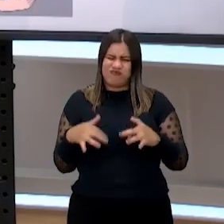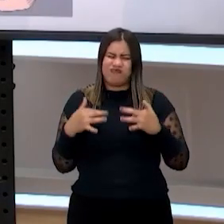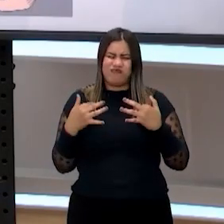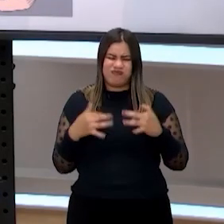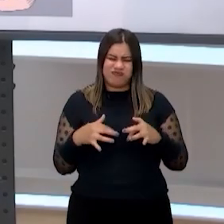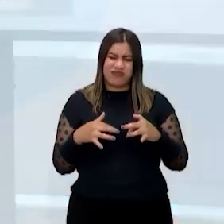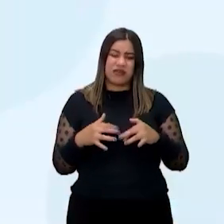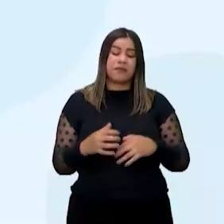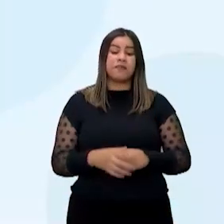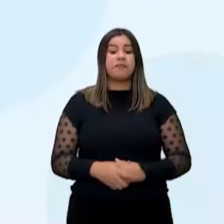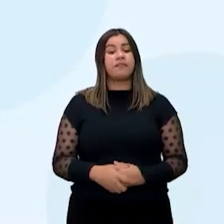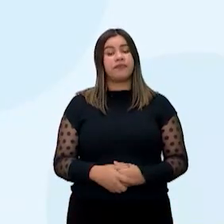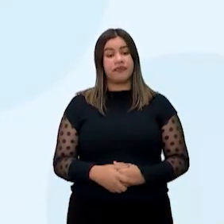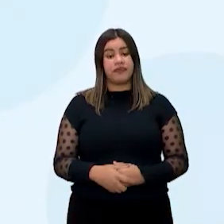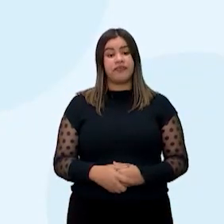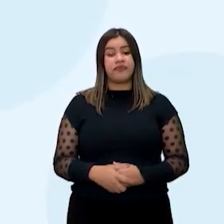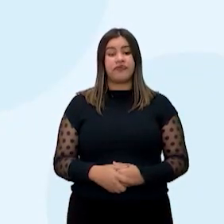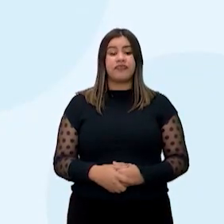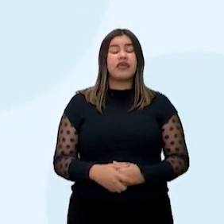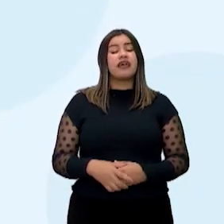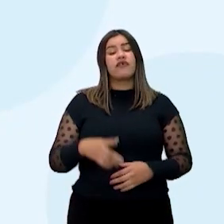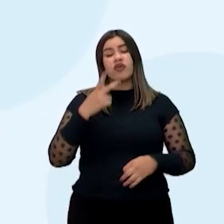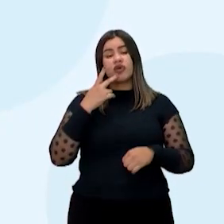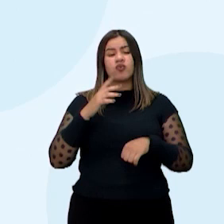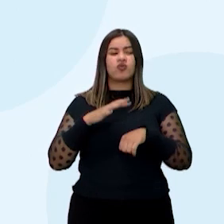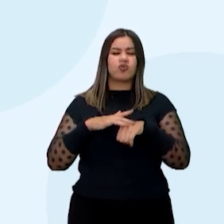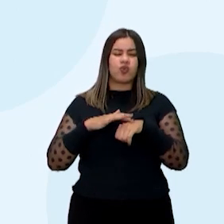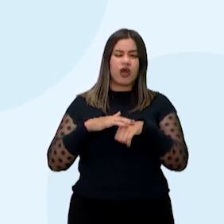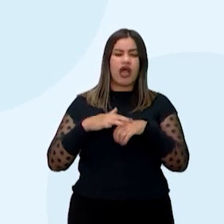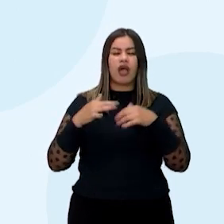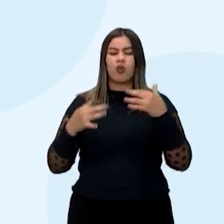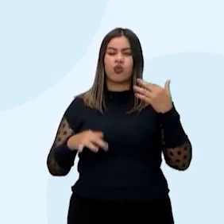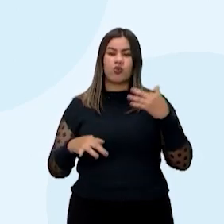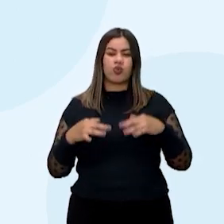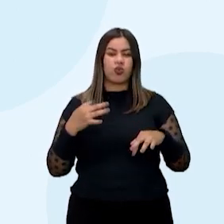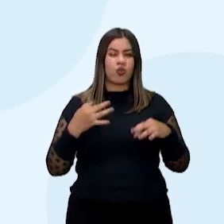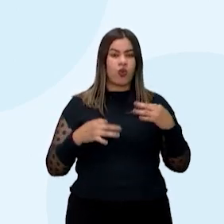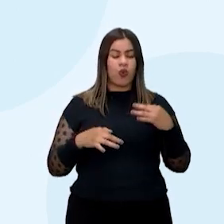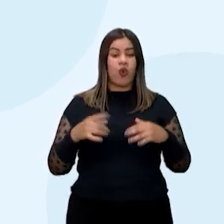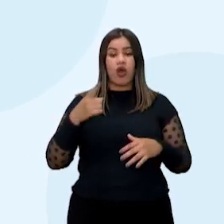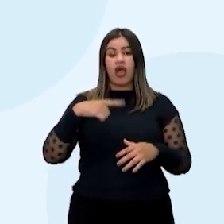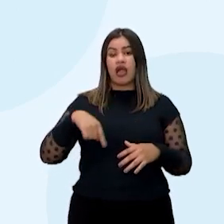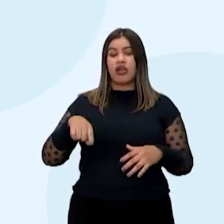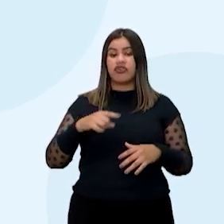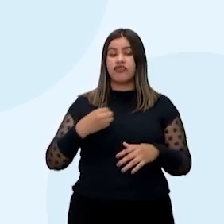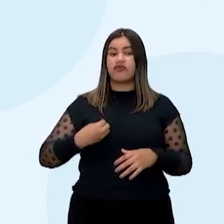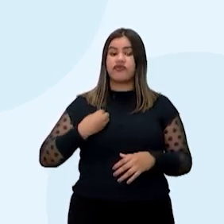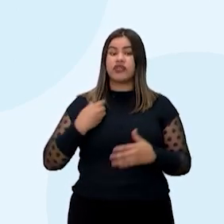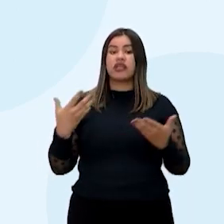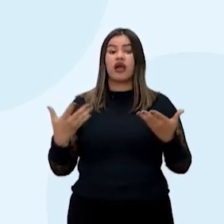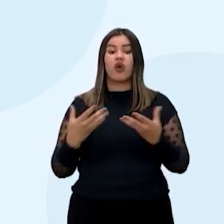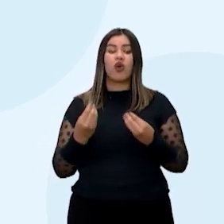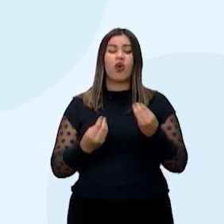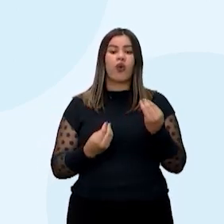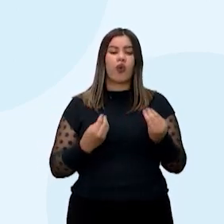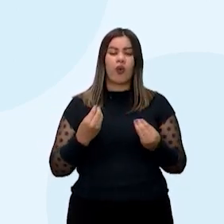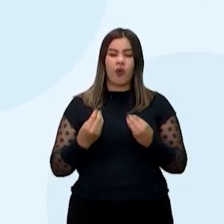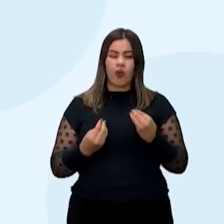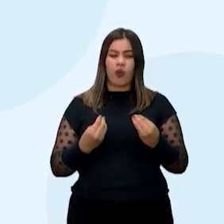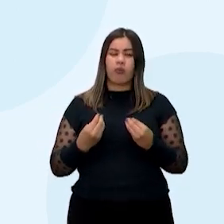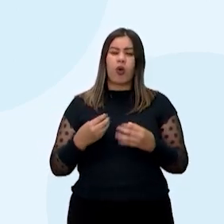lá, falando em doença, falando em dor, a gente vive num sistema